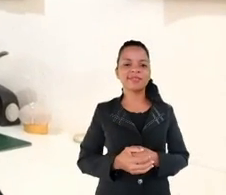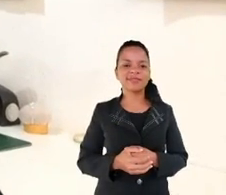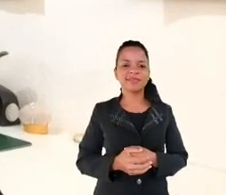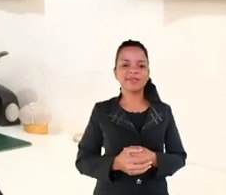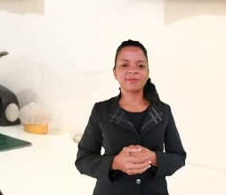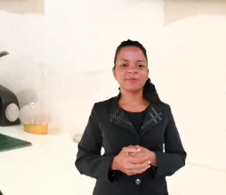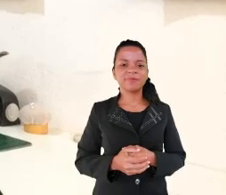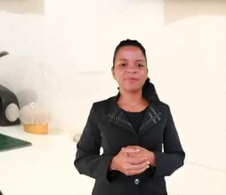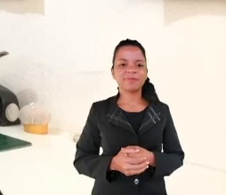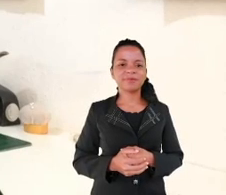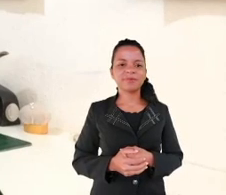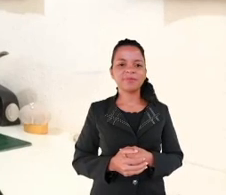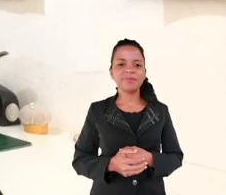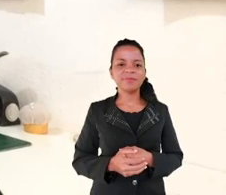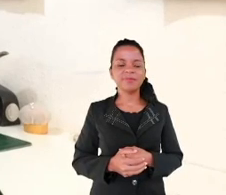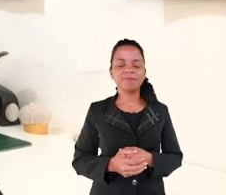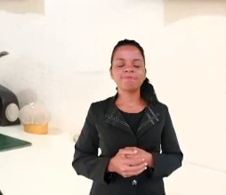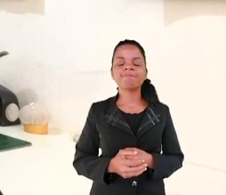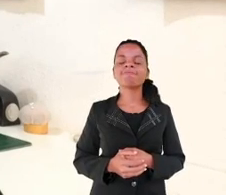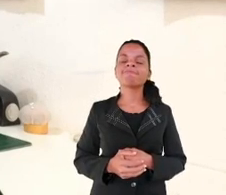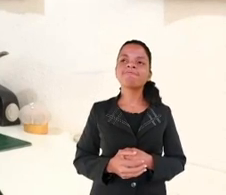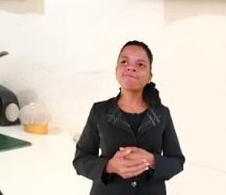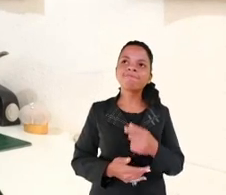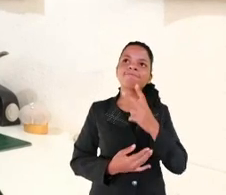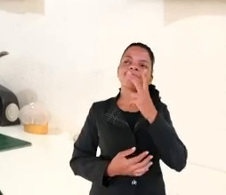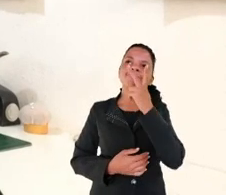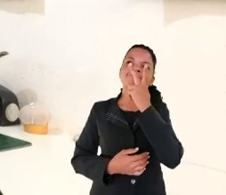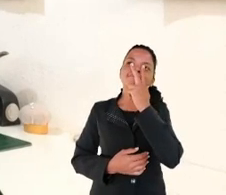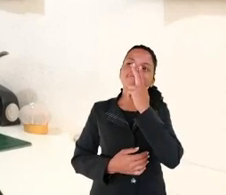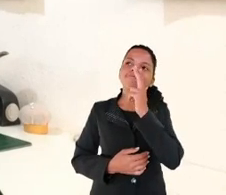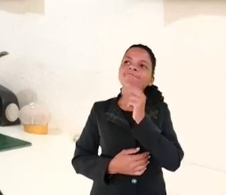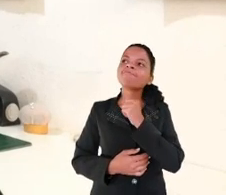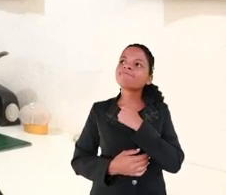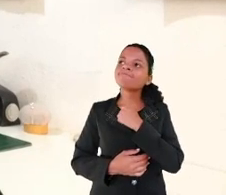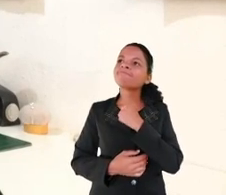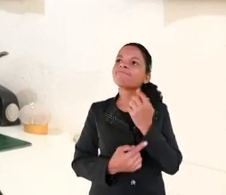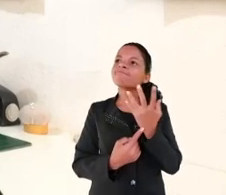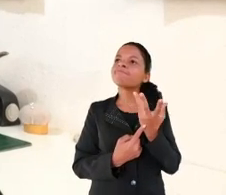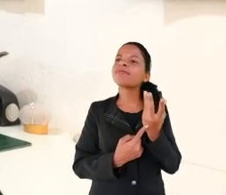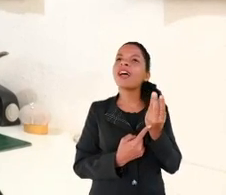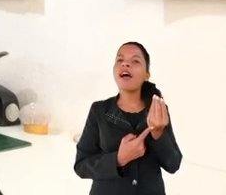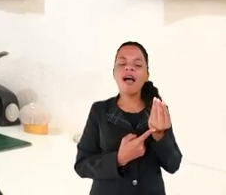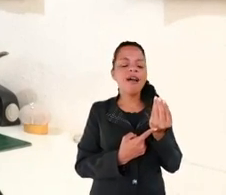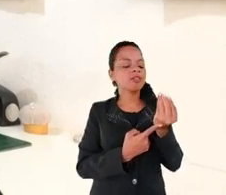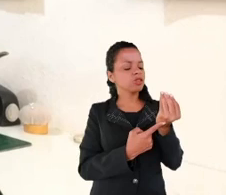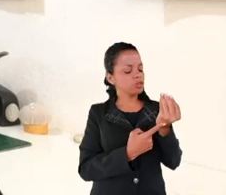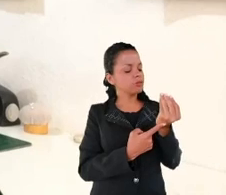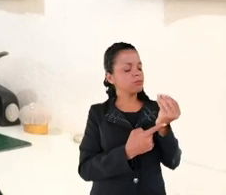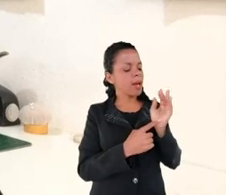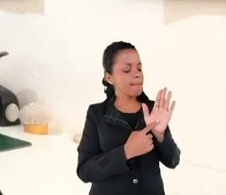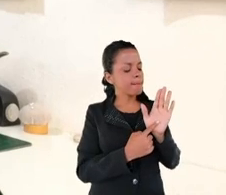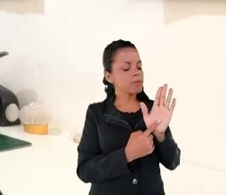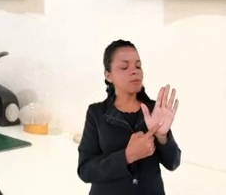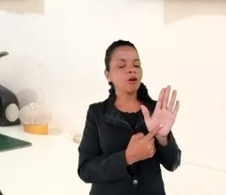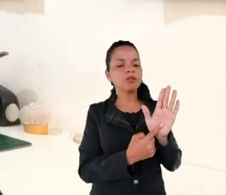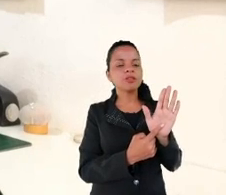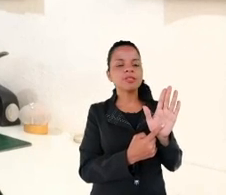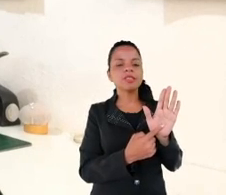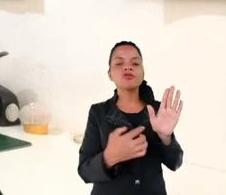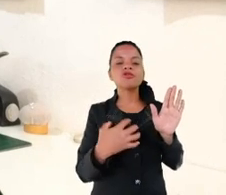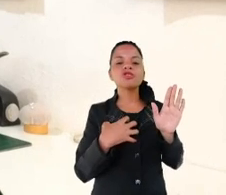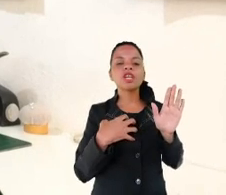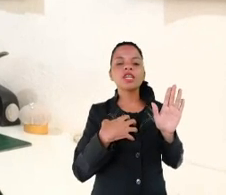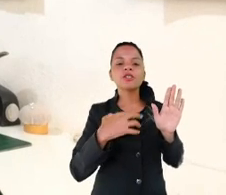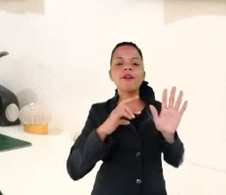Bom, eu acho que a arte ela aparece de vários modos, né? Então eu sempre desenhei, eu